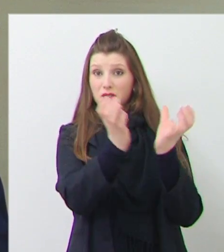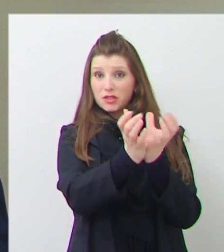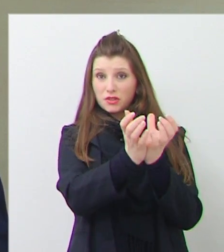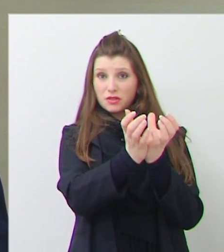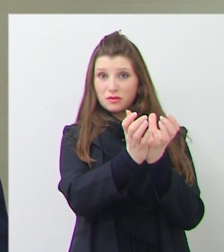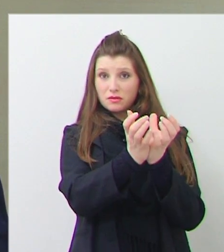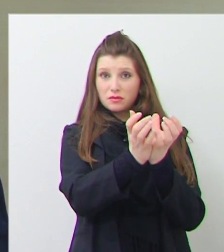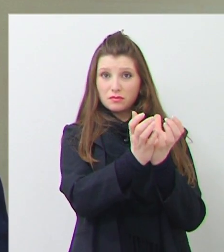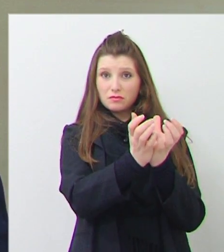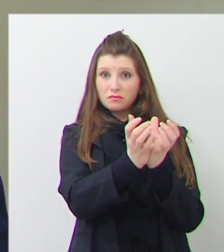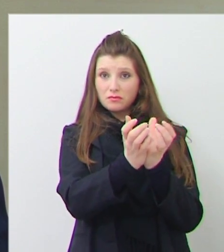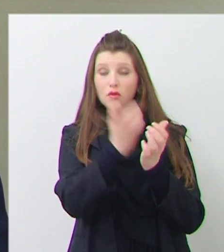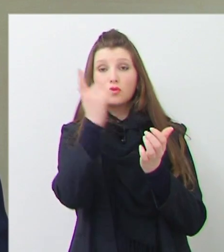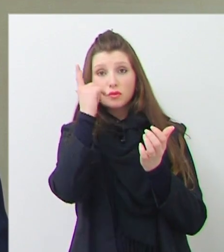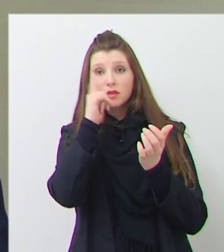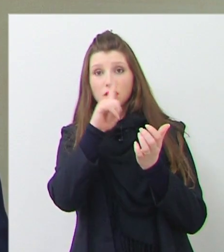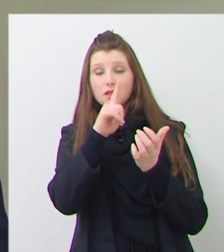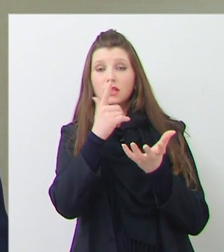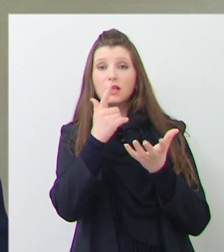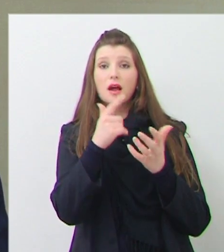E